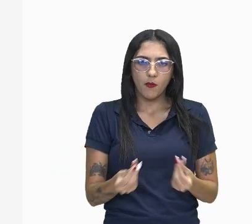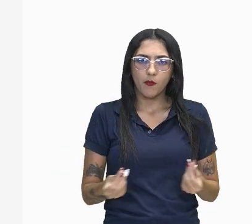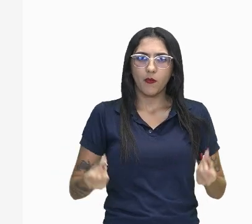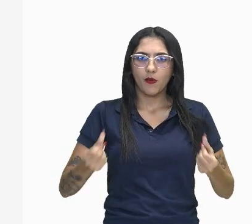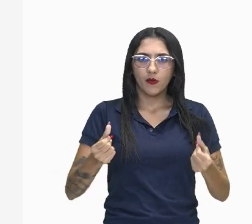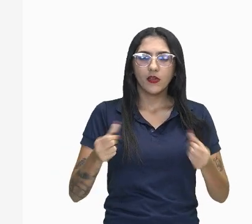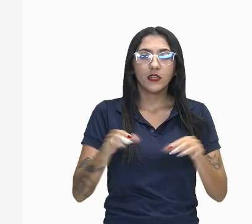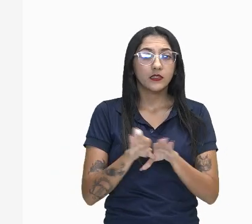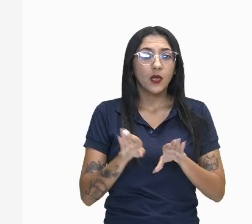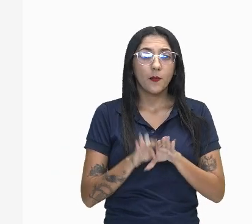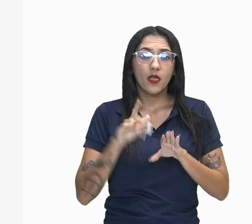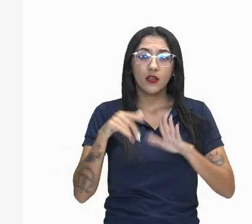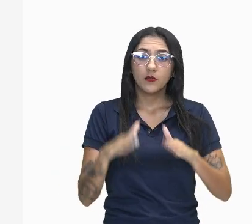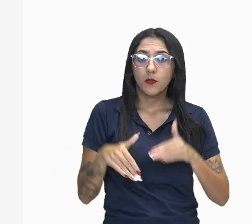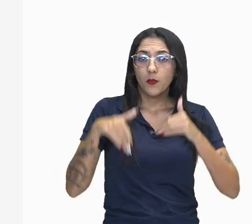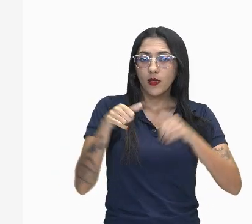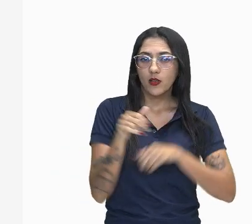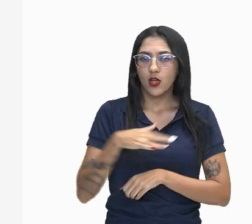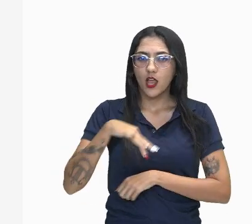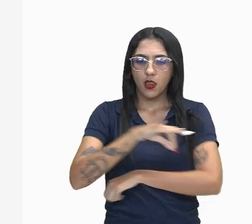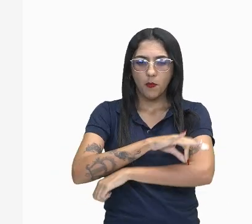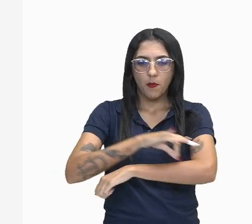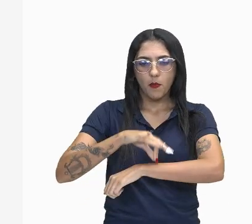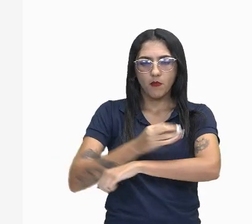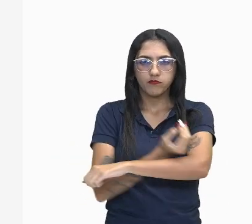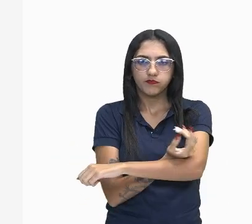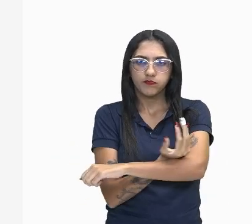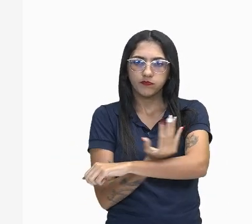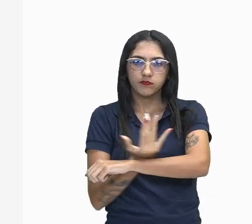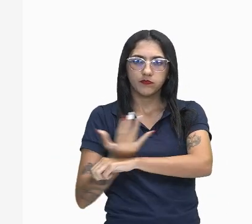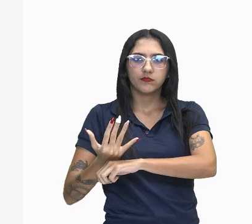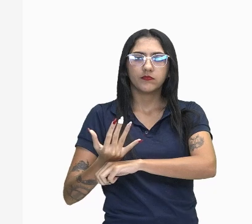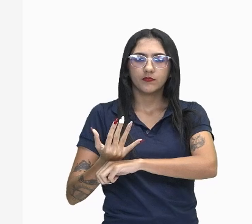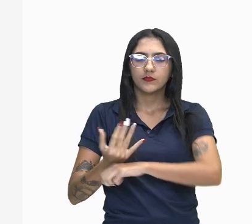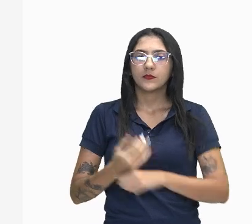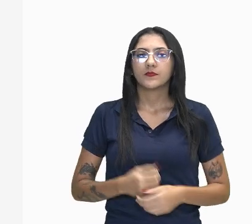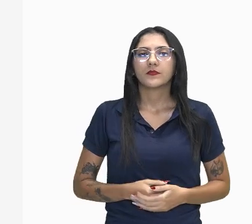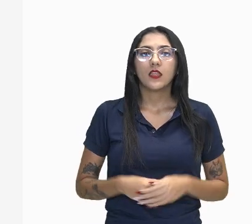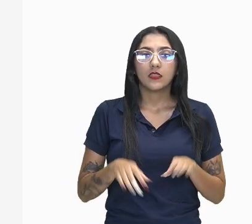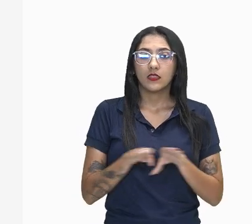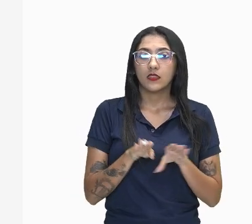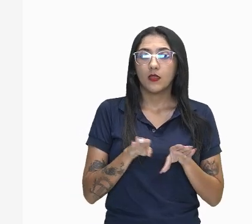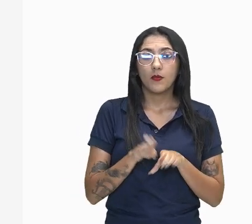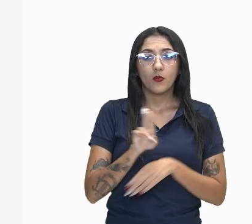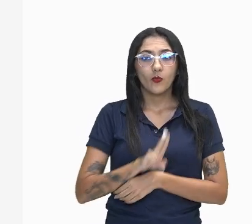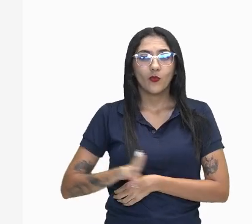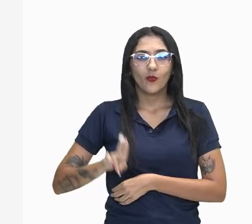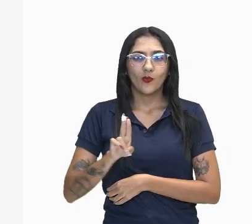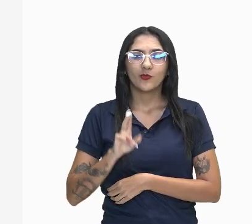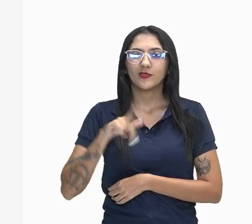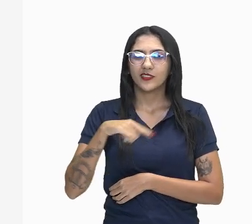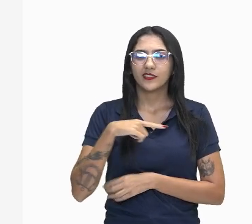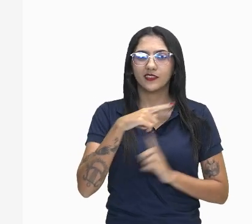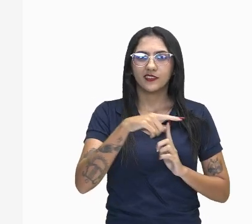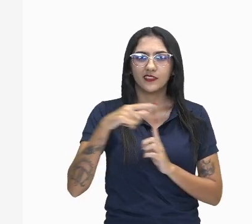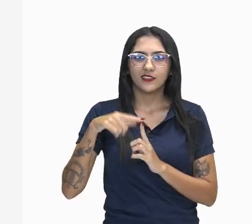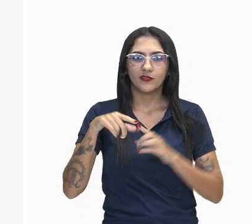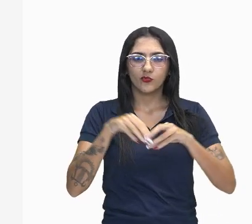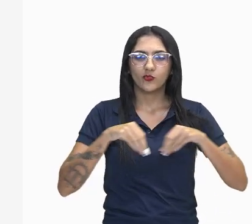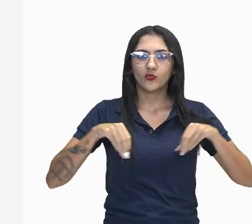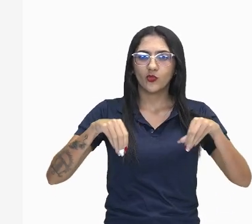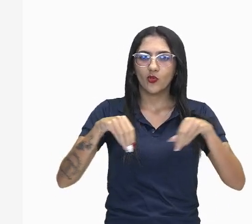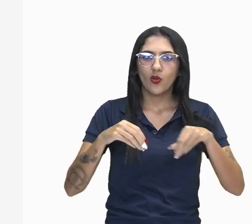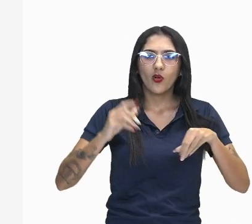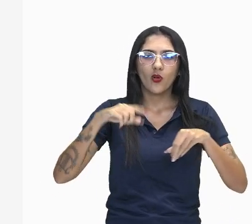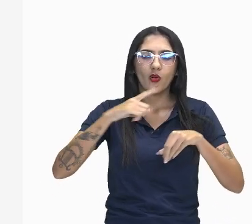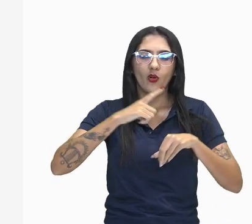o cultivo naquela área, tá? Então, o uso do solo, principalmente com atividades da agricultura, ele vai